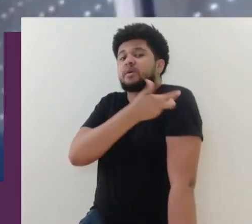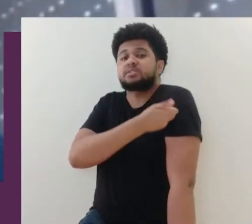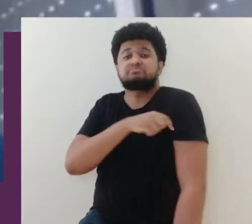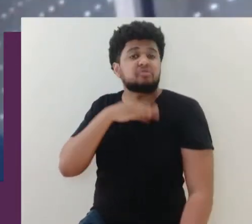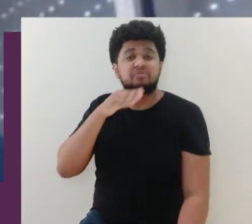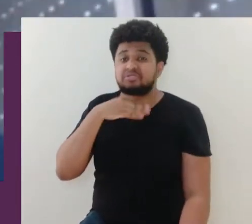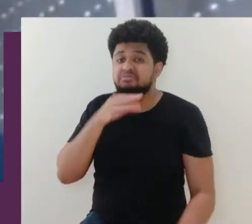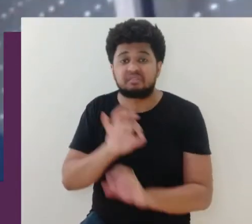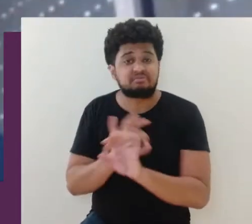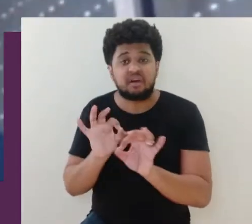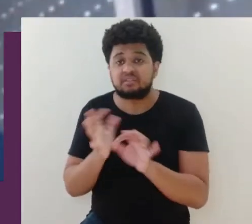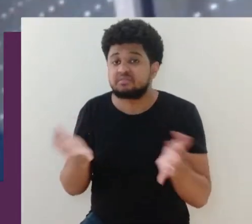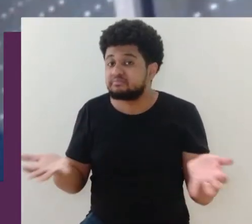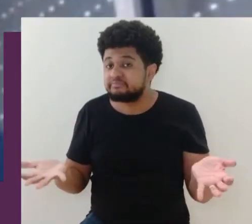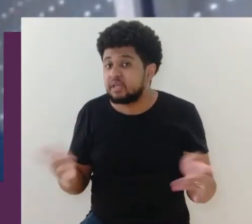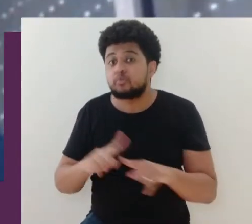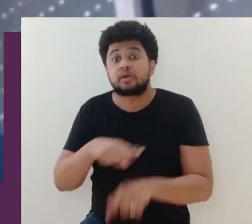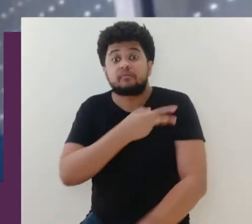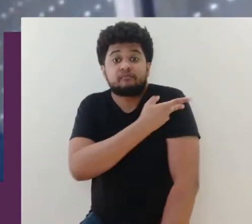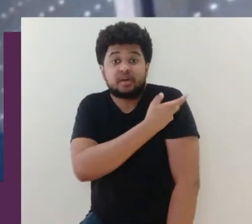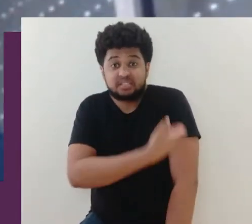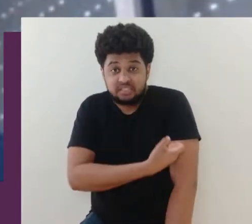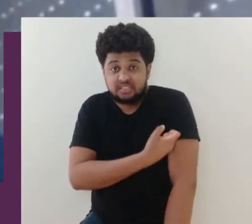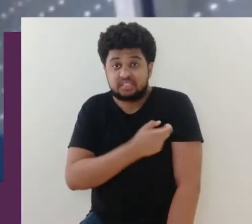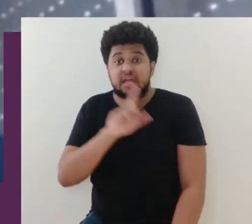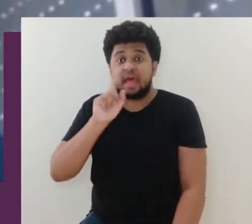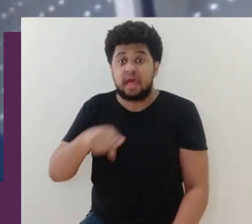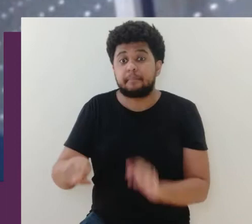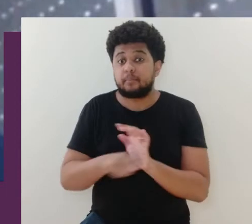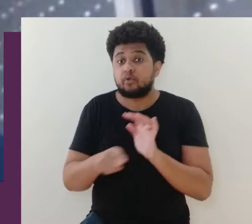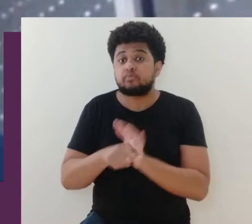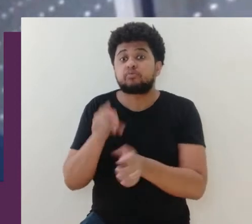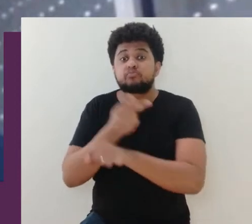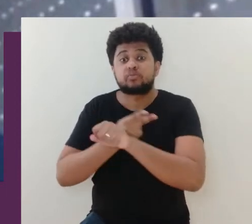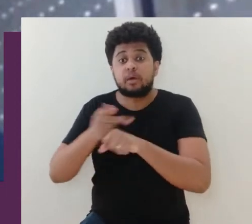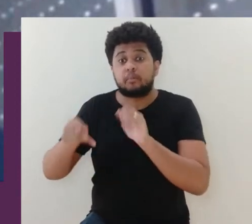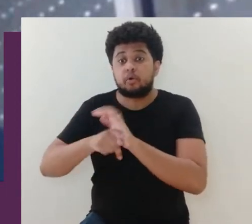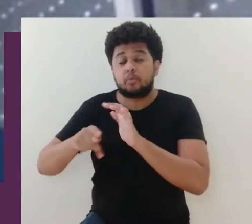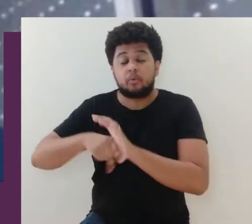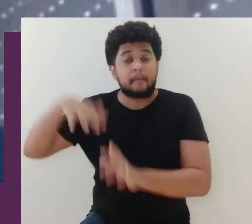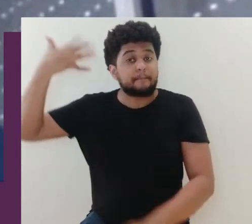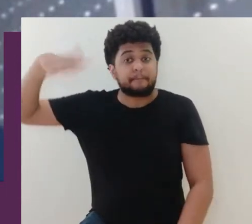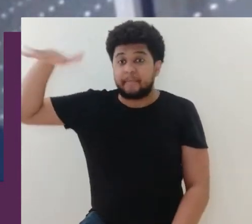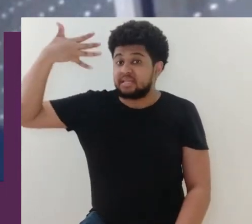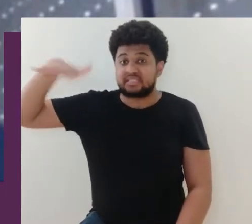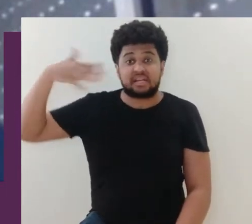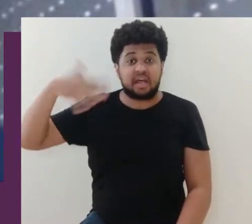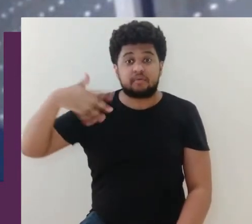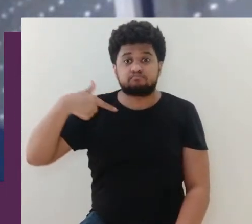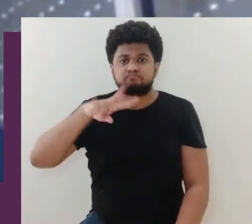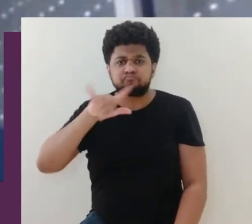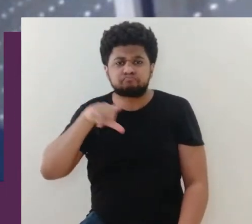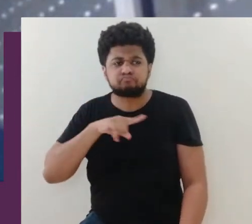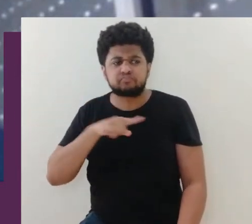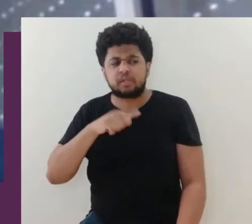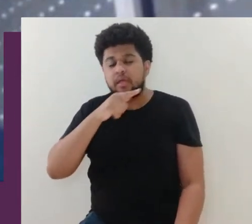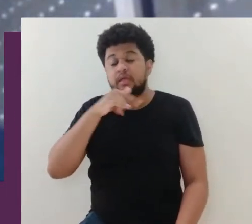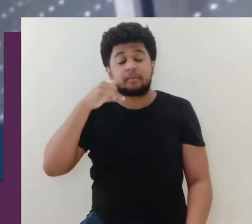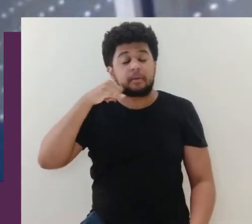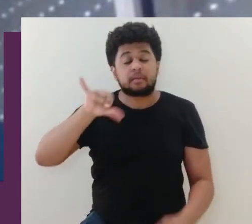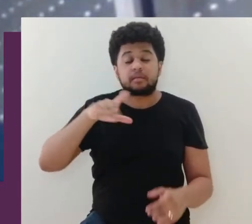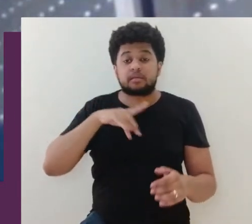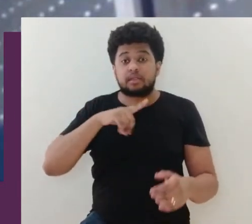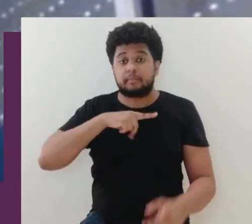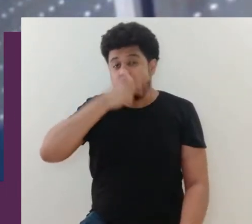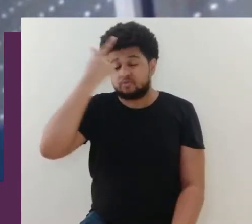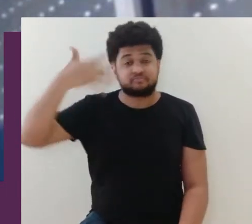nada. Até porque a vacinação, ela vem para impedir os casos mais graves, vai impedir que as pessoas tenham